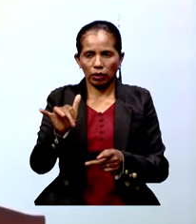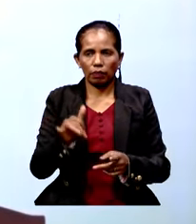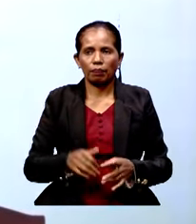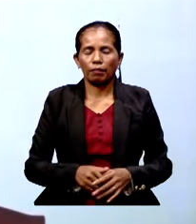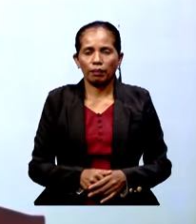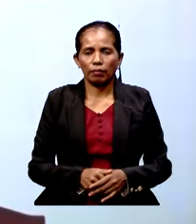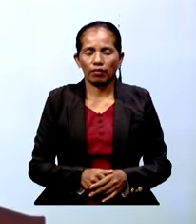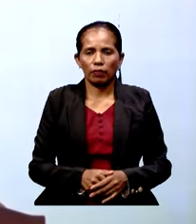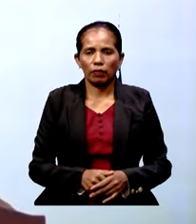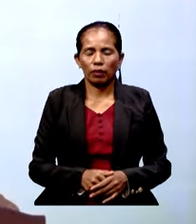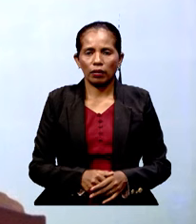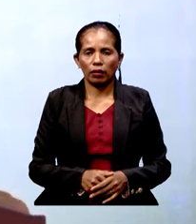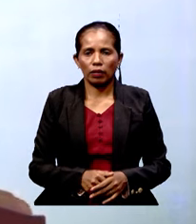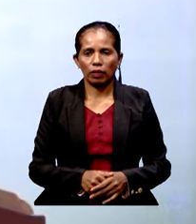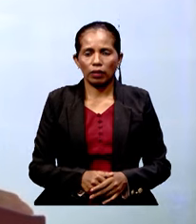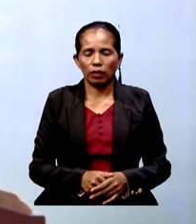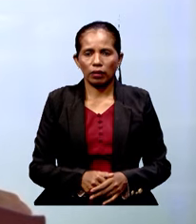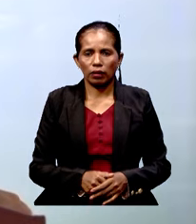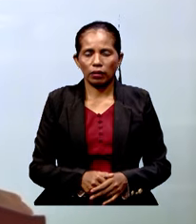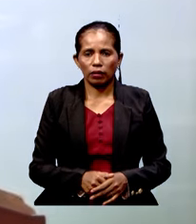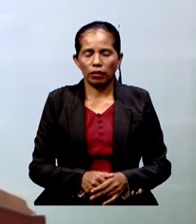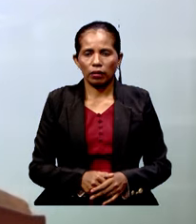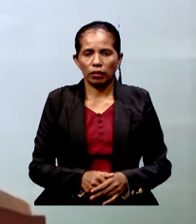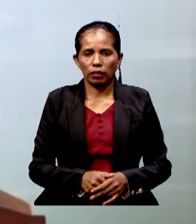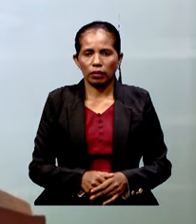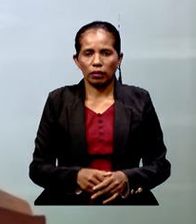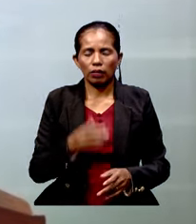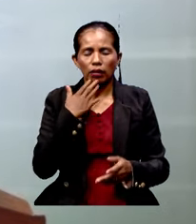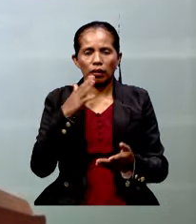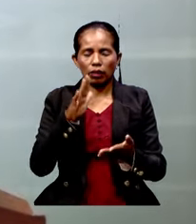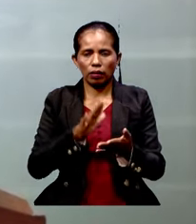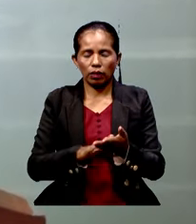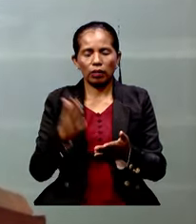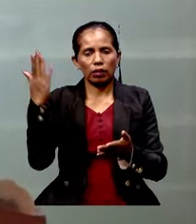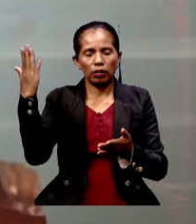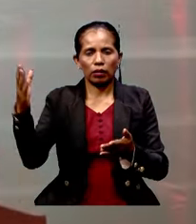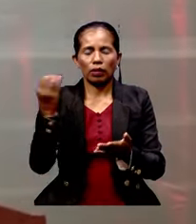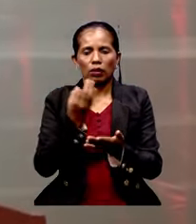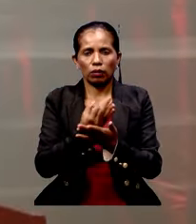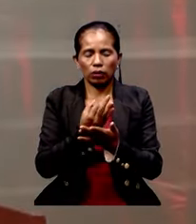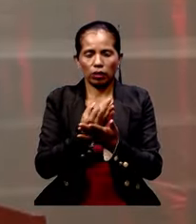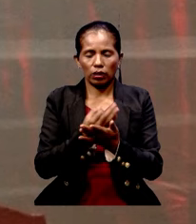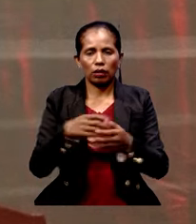E há ali o Maca e o sistema financeiro.